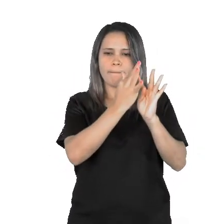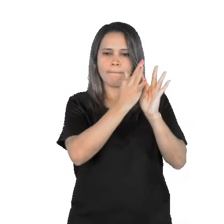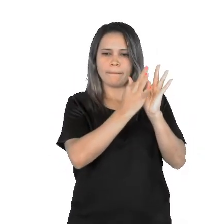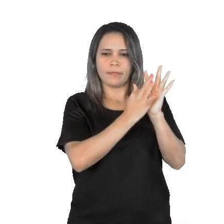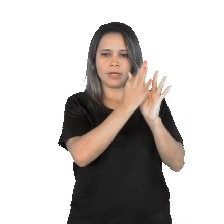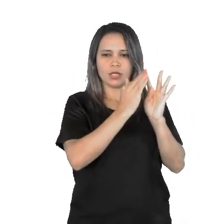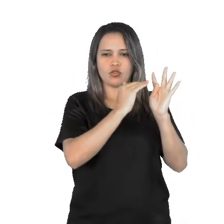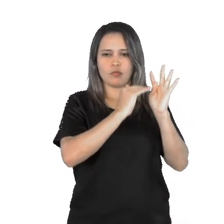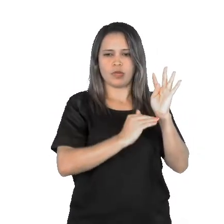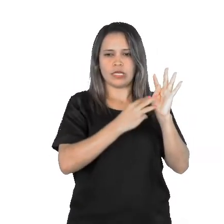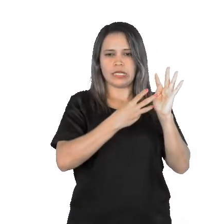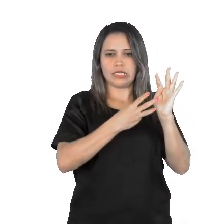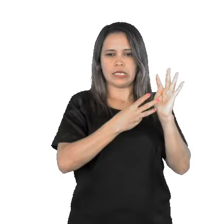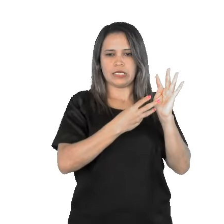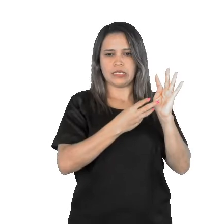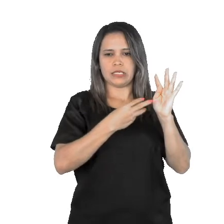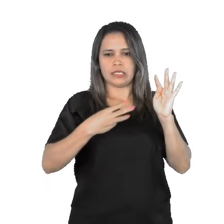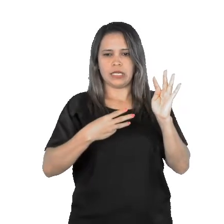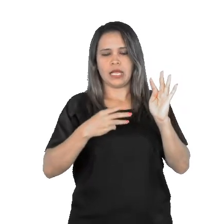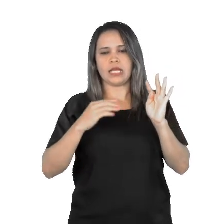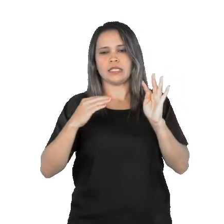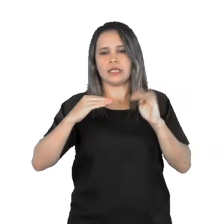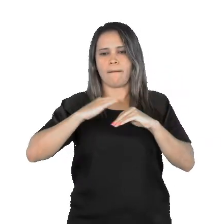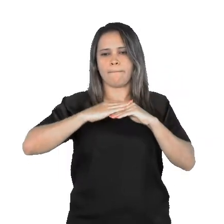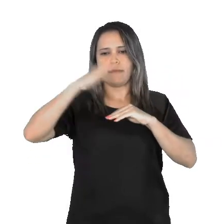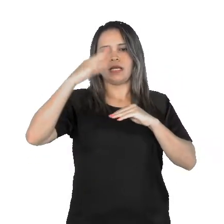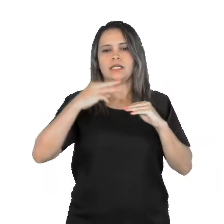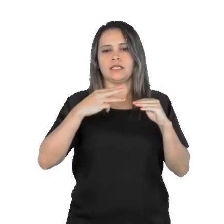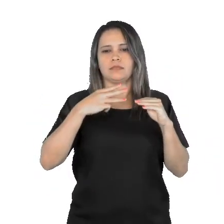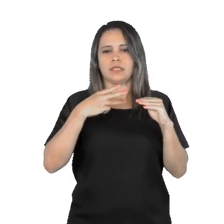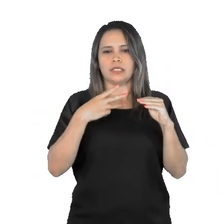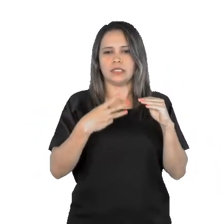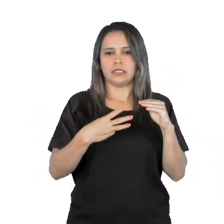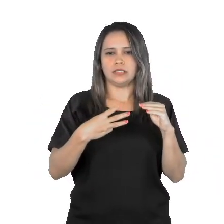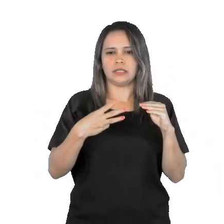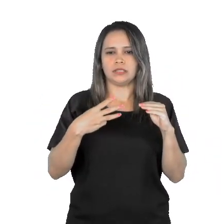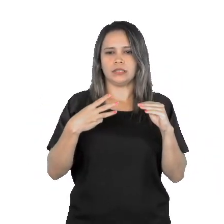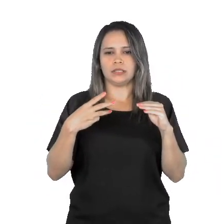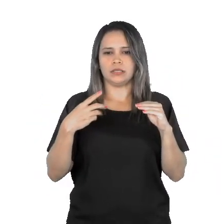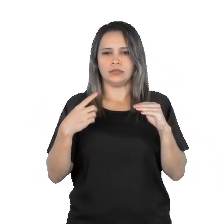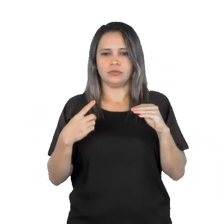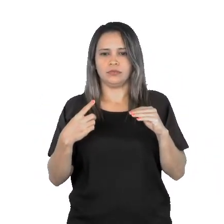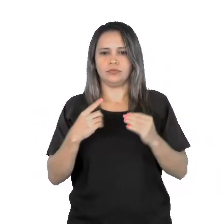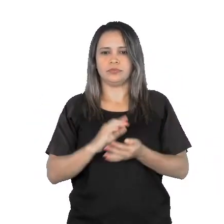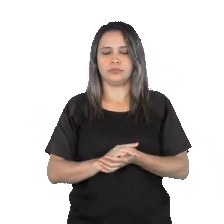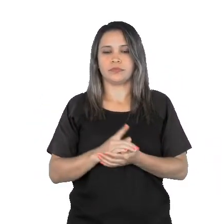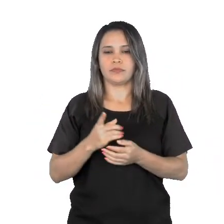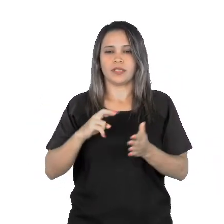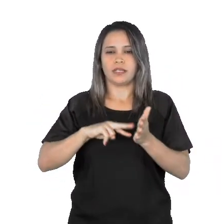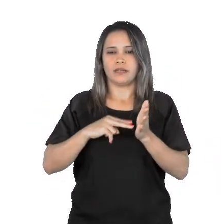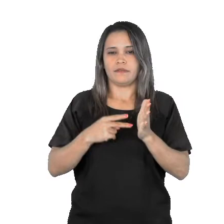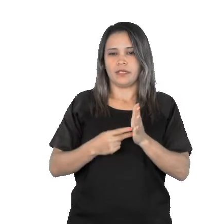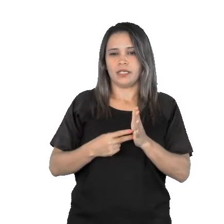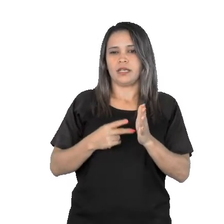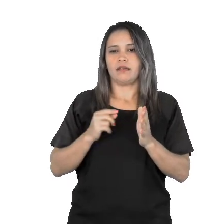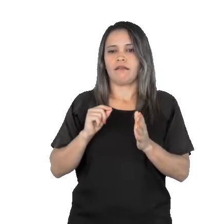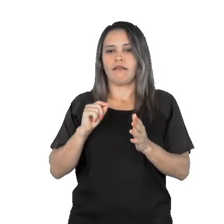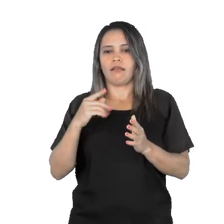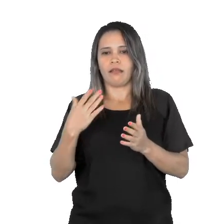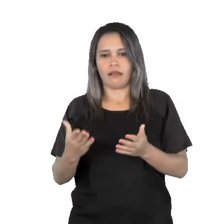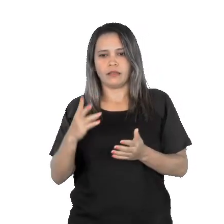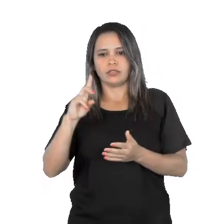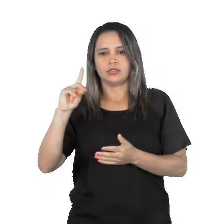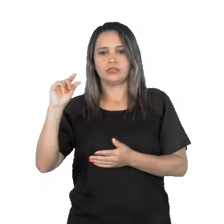e a máxima, 31. O que isso significa? Significa que a temperatura nesse dia pode variar